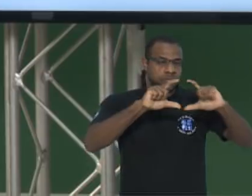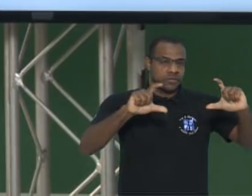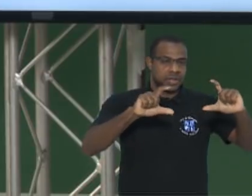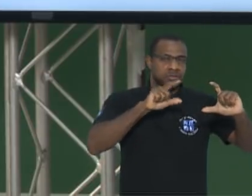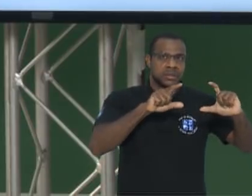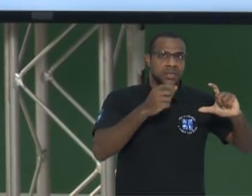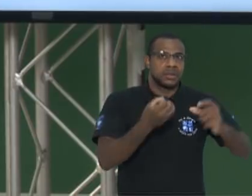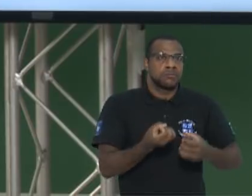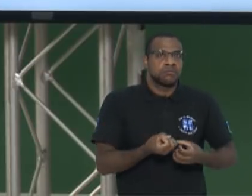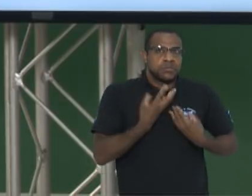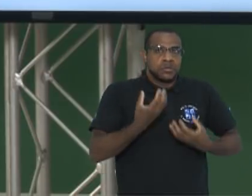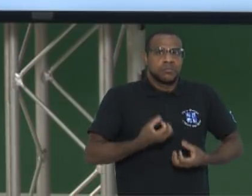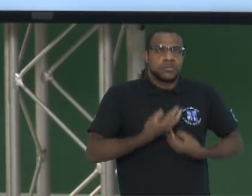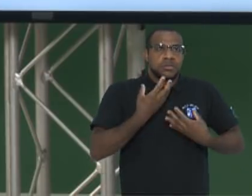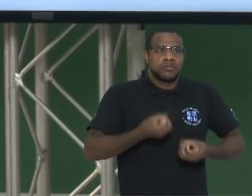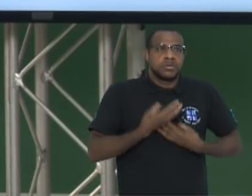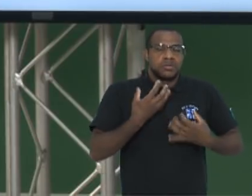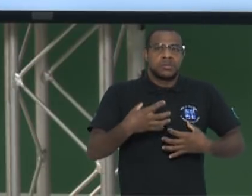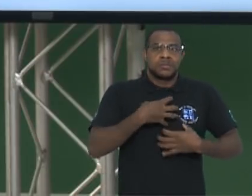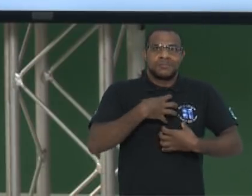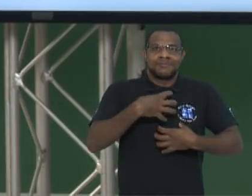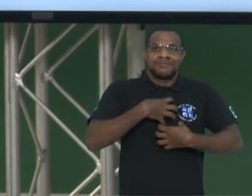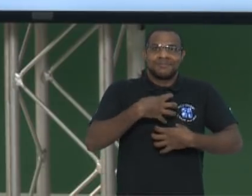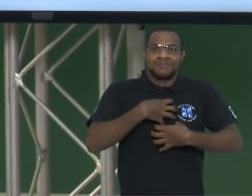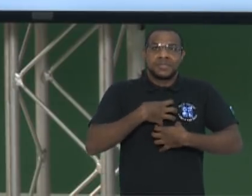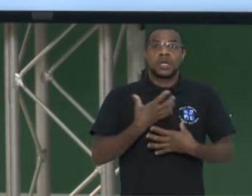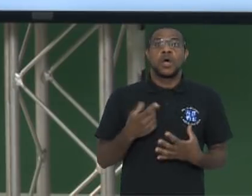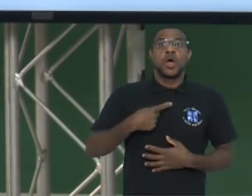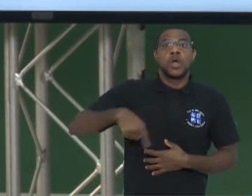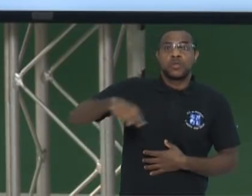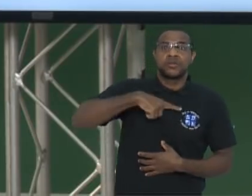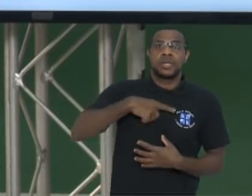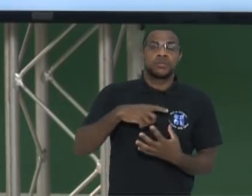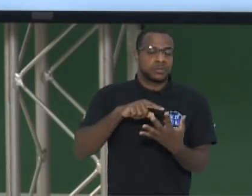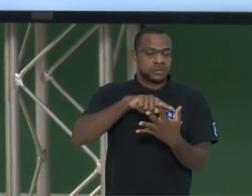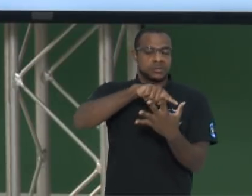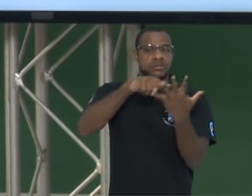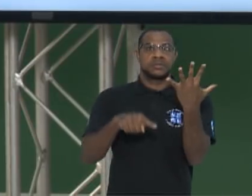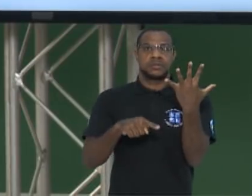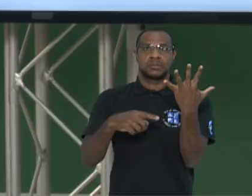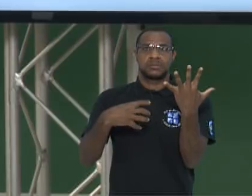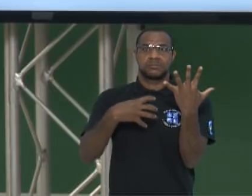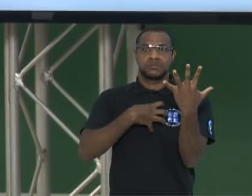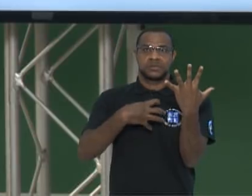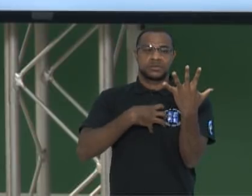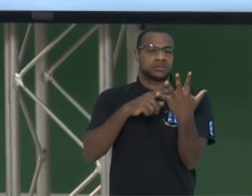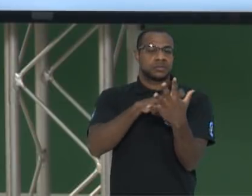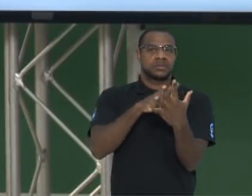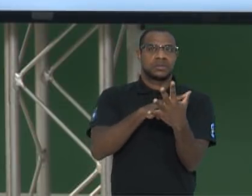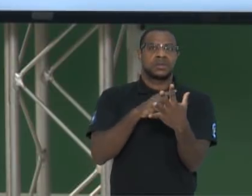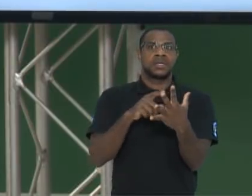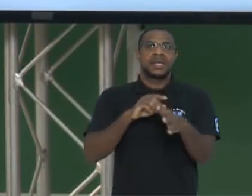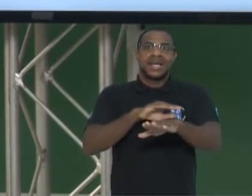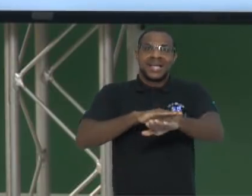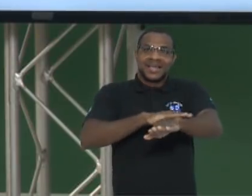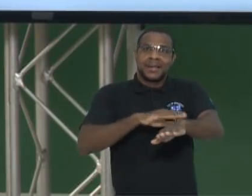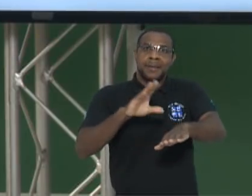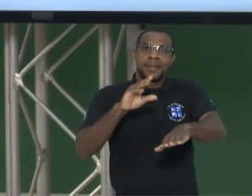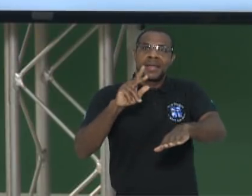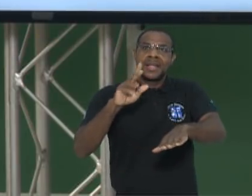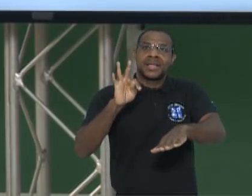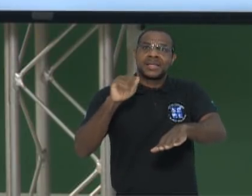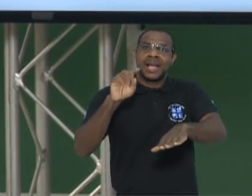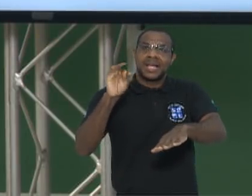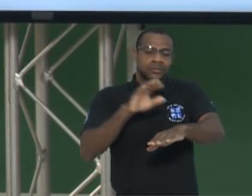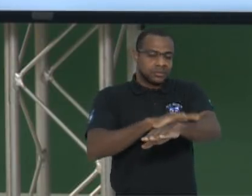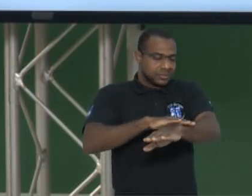5 sentidos, lembram? Então, todos os seres humanos têm 5 sentidos. Quais são? Tato, né? Eu consigo sentir a textura das coisas